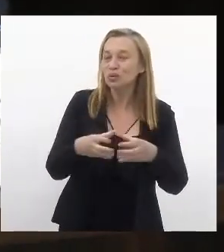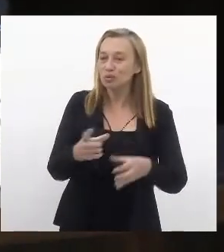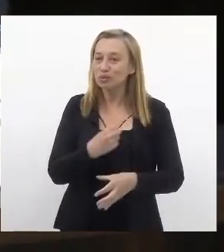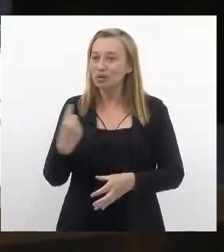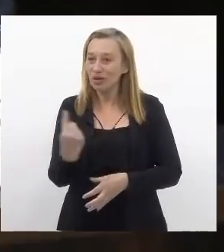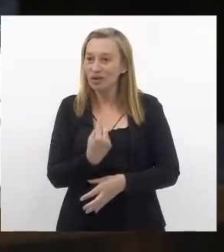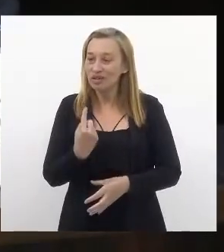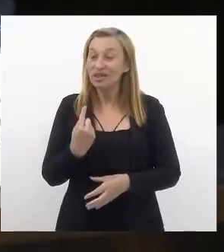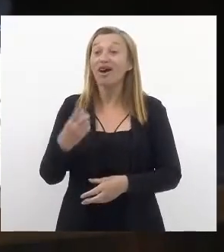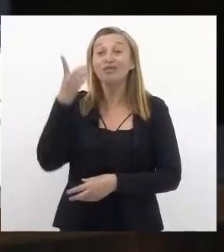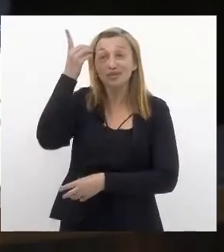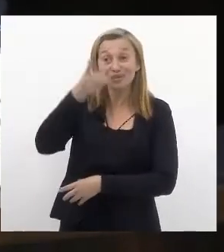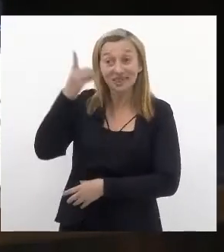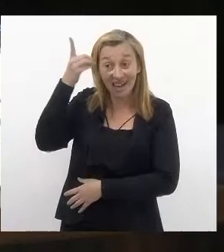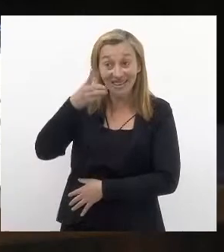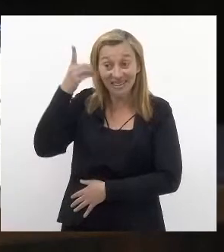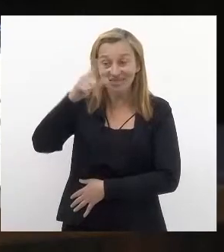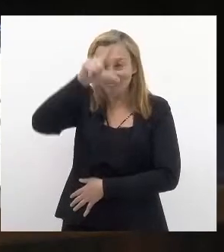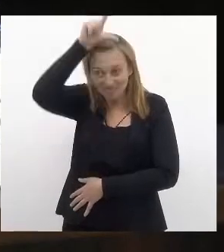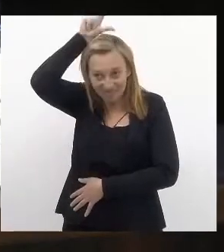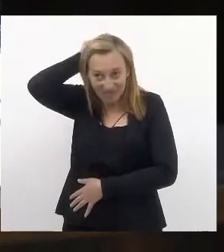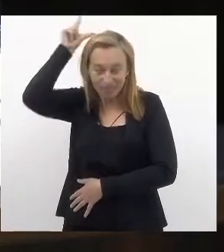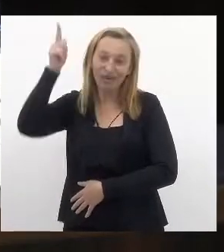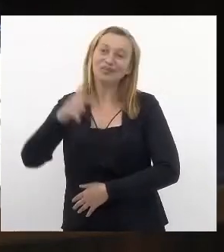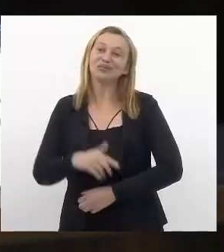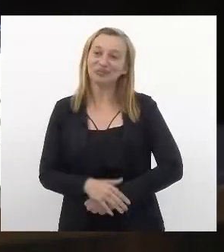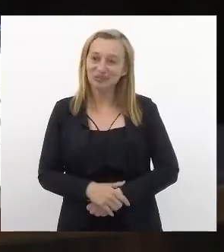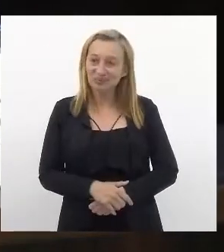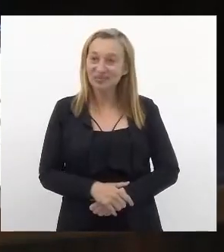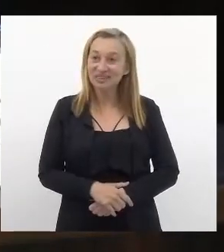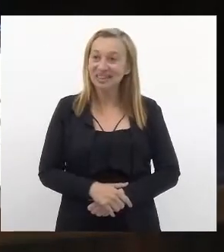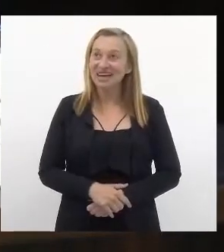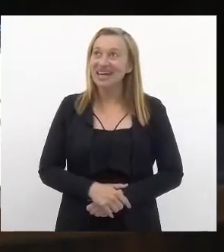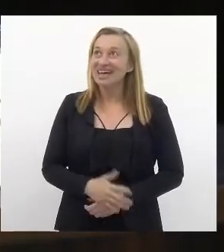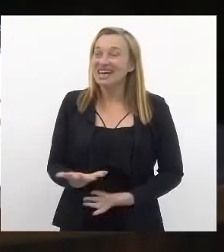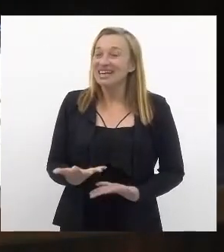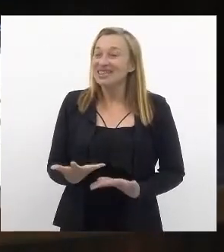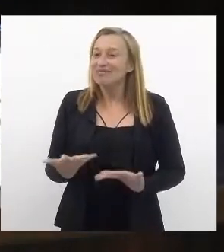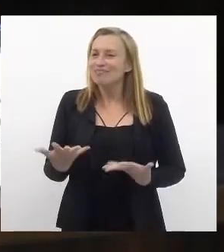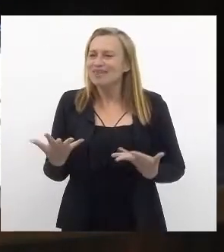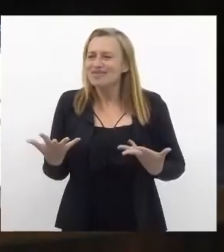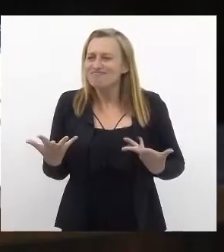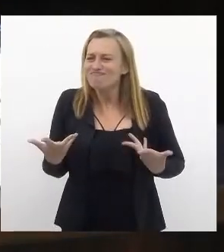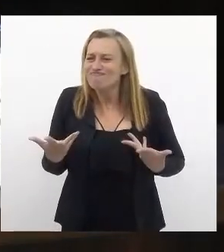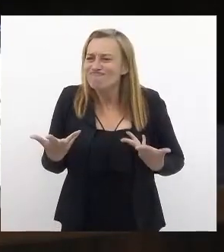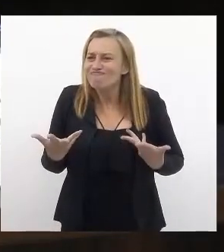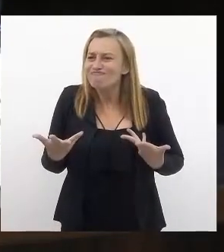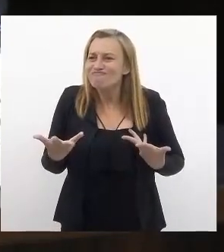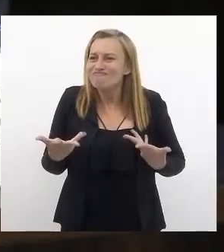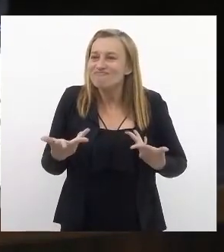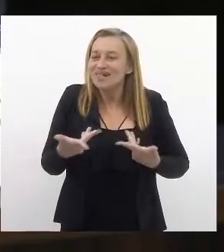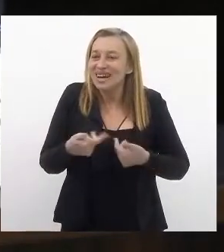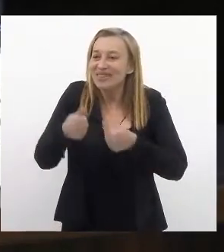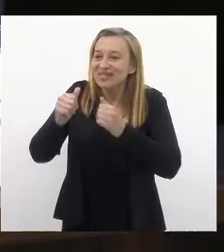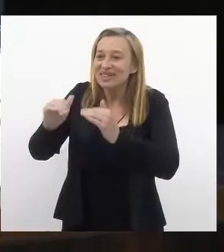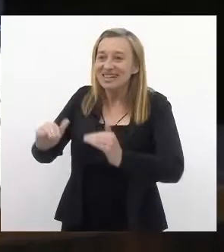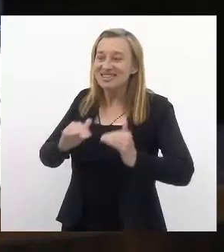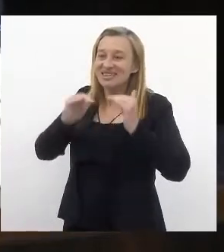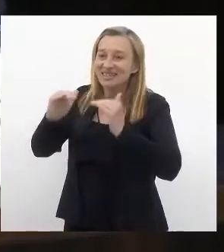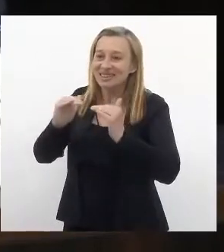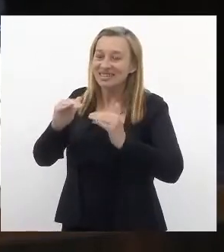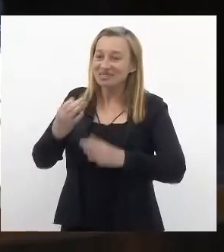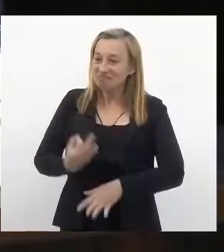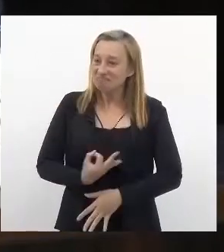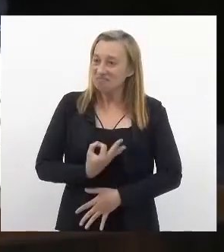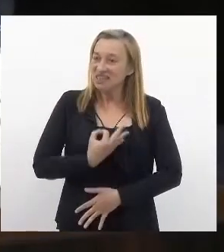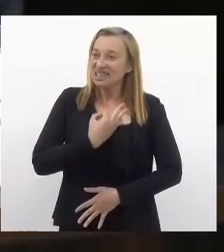e ao deputado Luiz Paulo, pela grande, honrosa medalha ao nosso